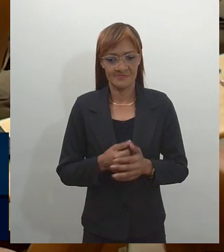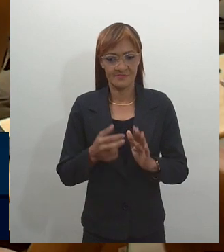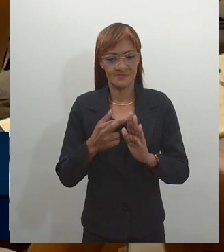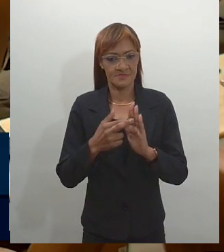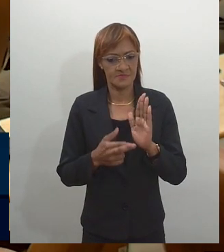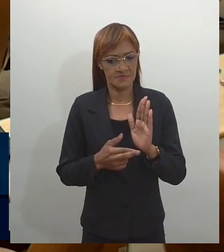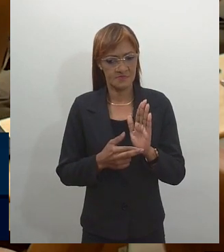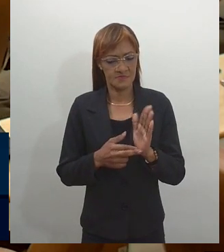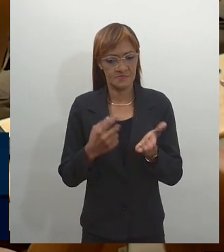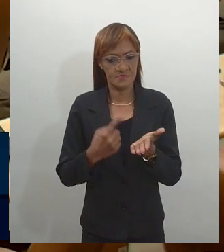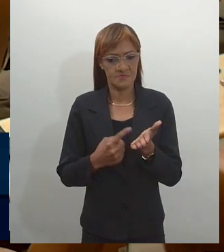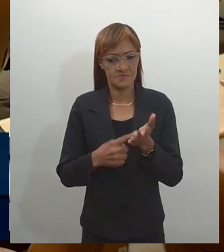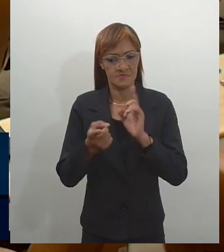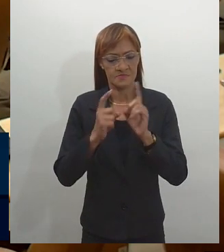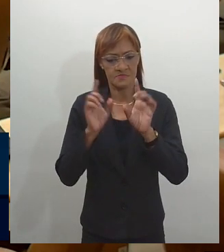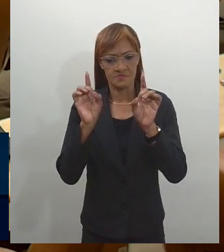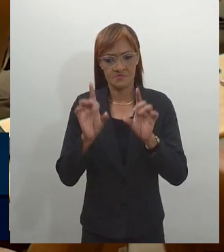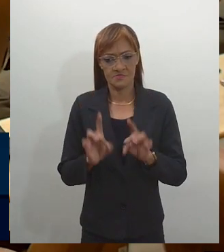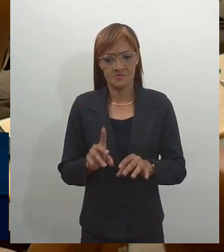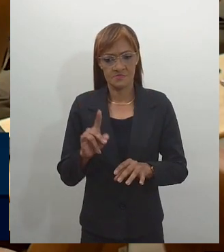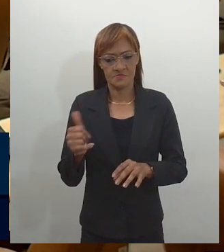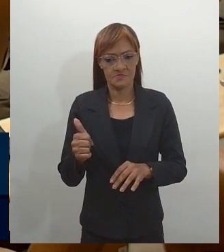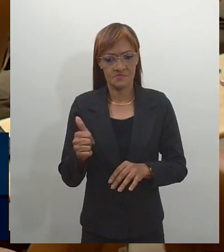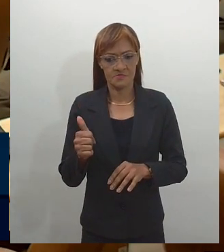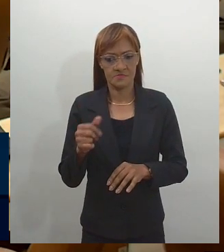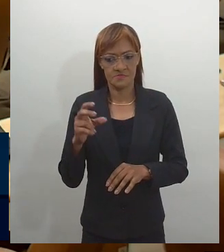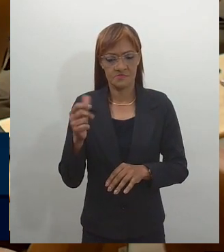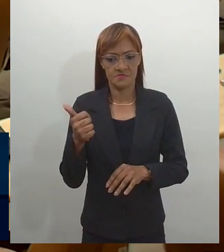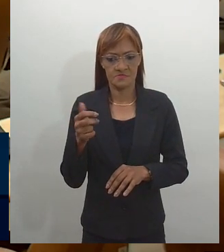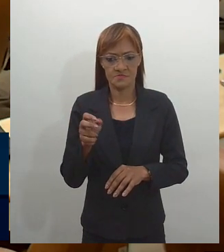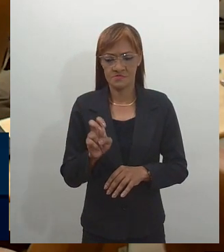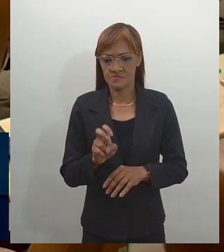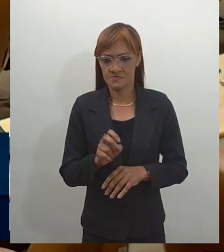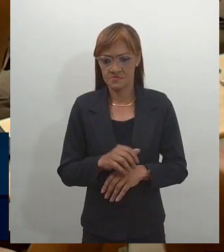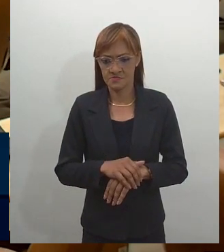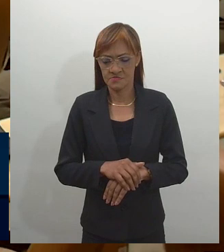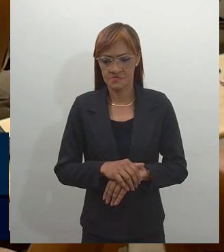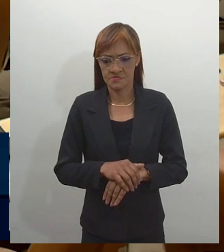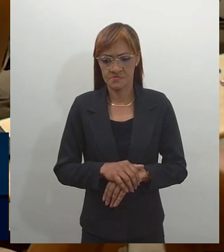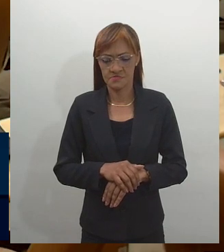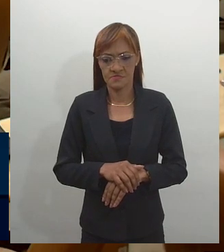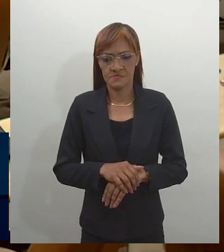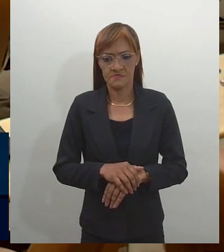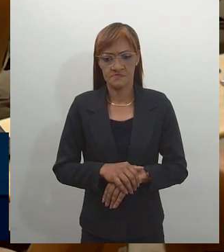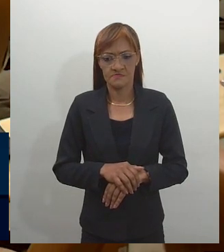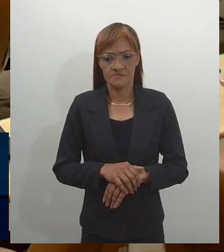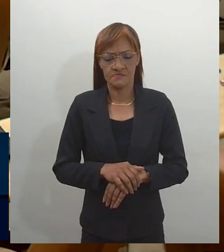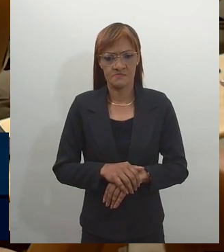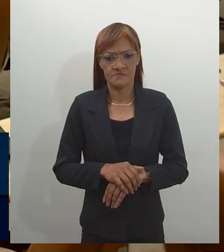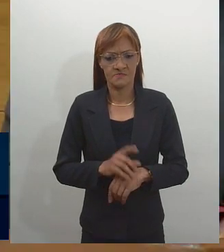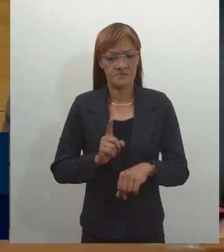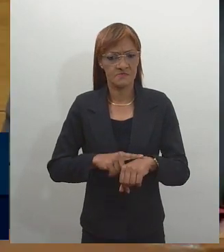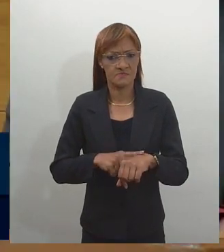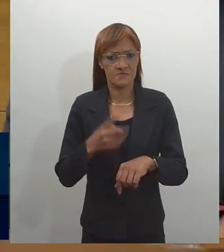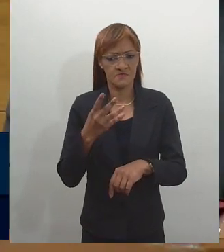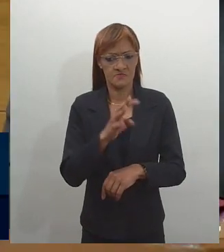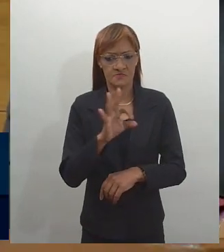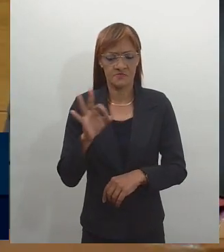15 de agosto de 2023, às 16 horas, nosso plenário, em alusão aos 81 anos do